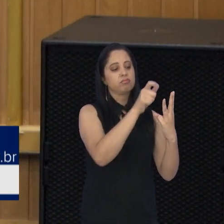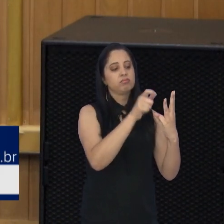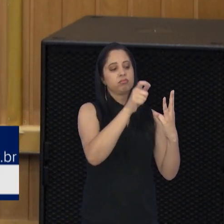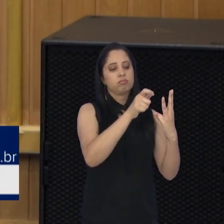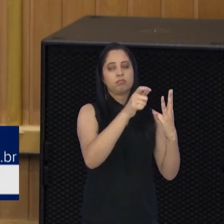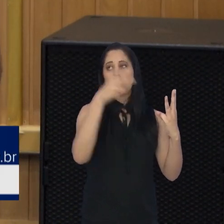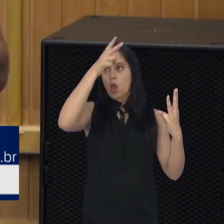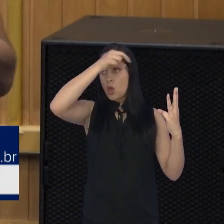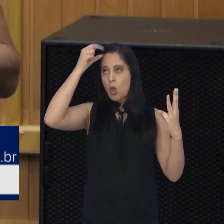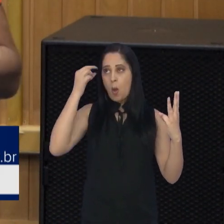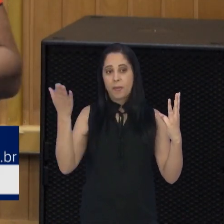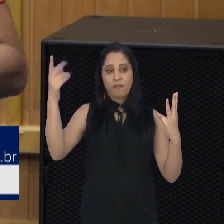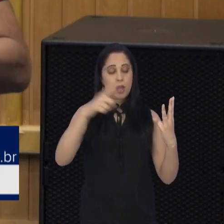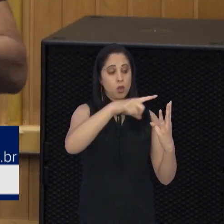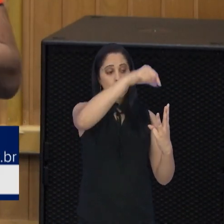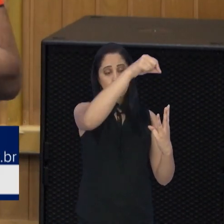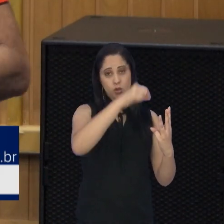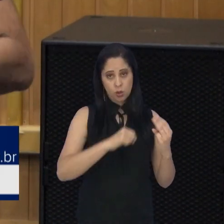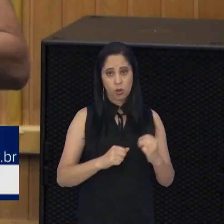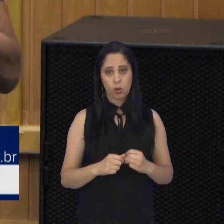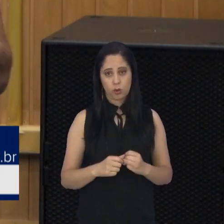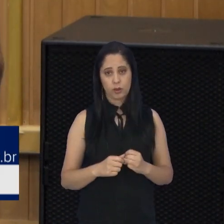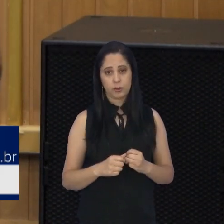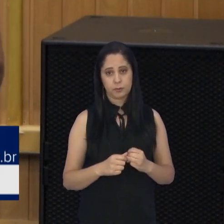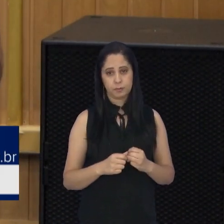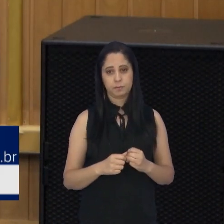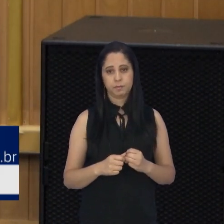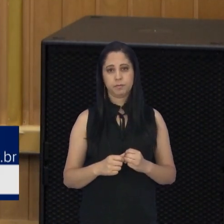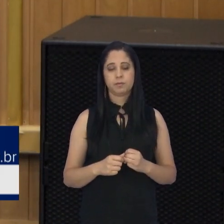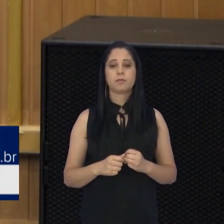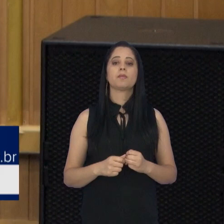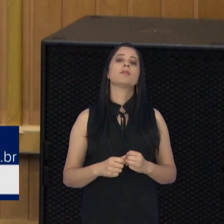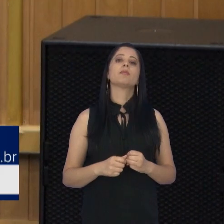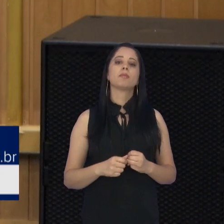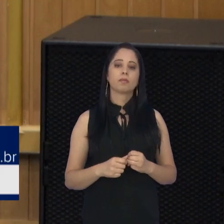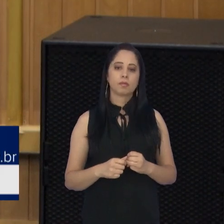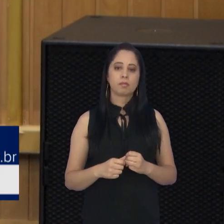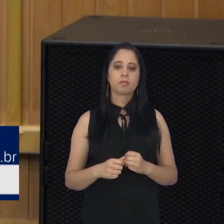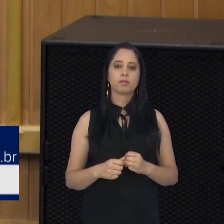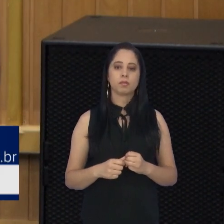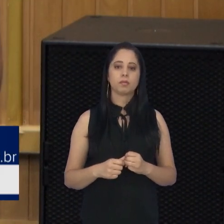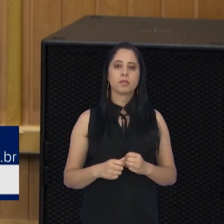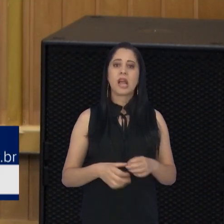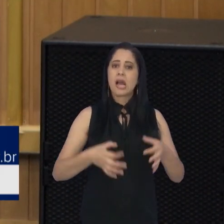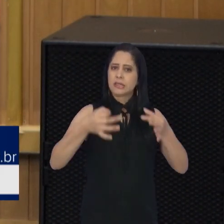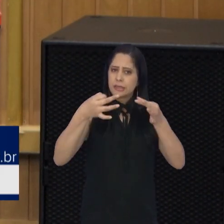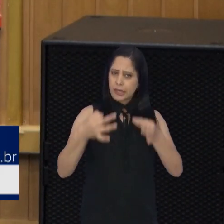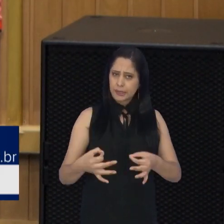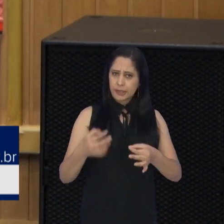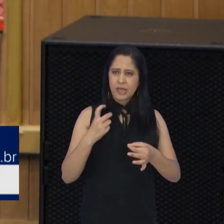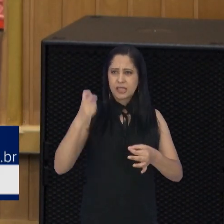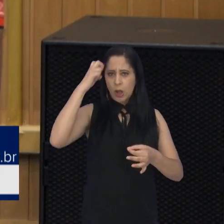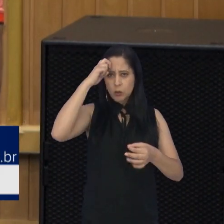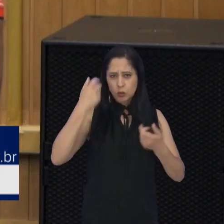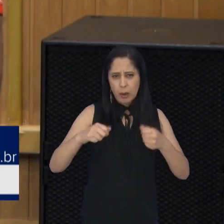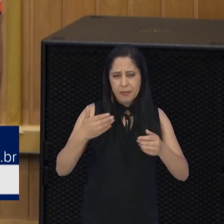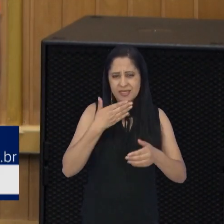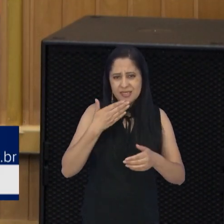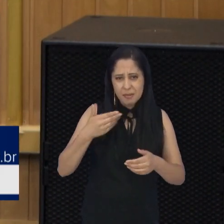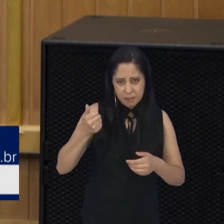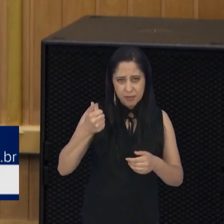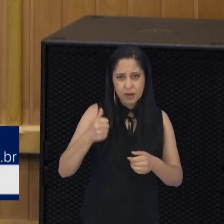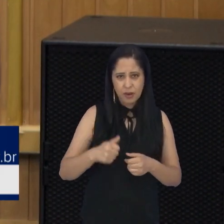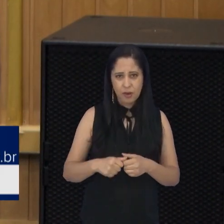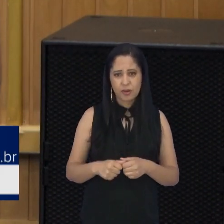uma situação. Temos que melhorar qualquer situação dentro da cultura, isso com certeza, né? Os músicos, as